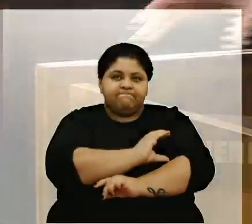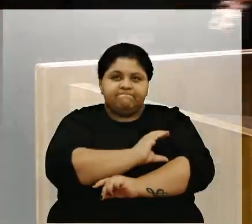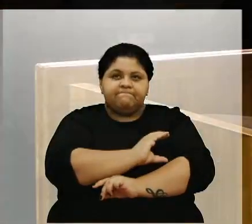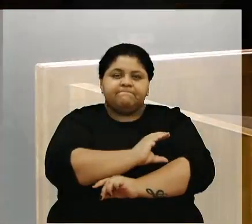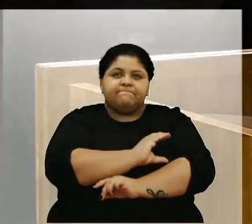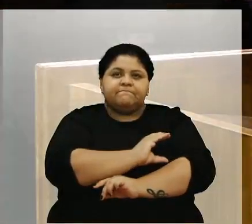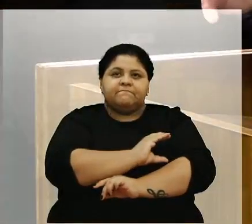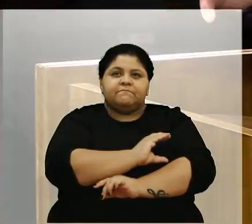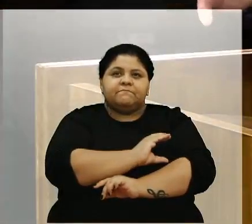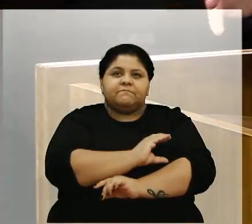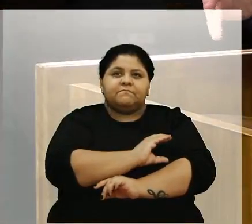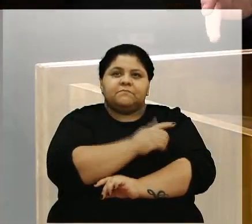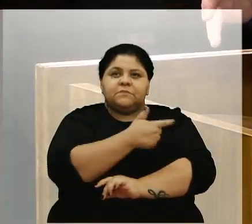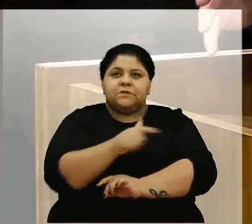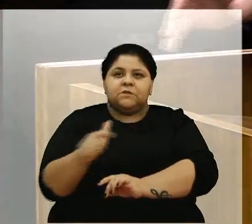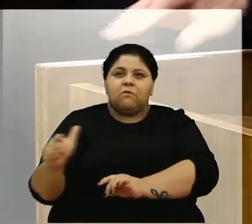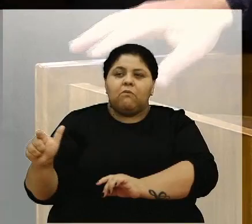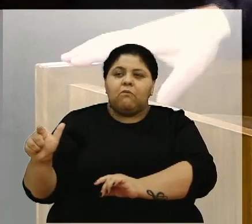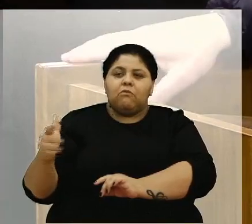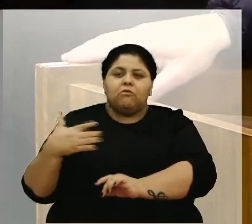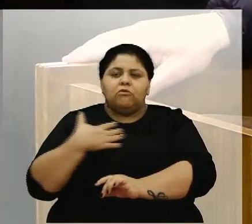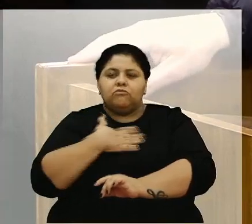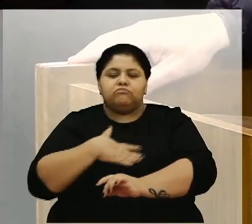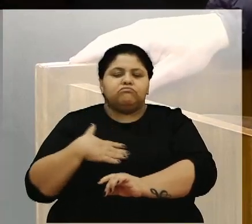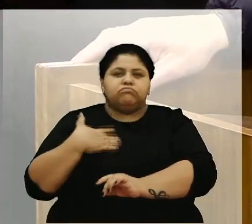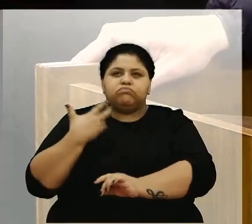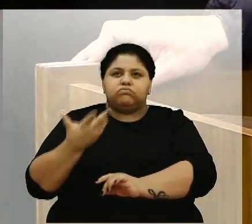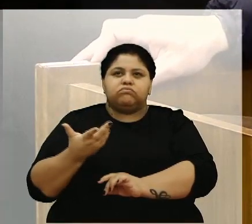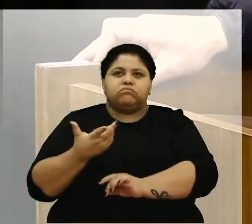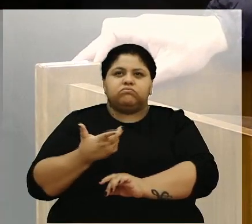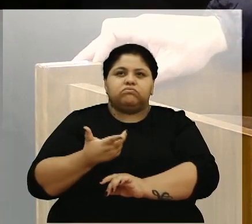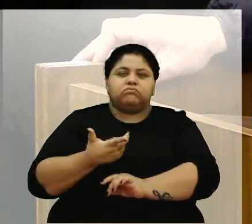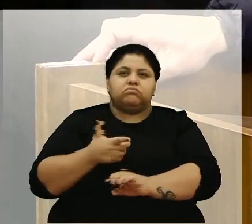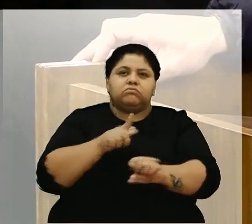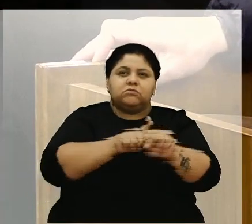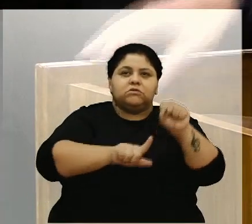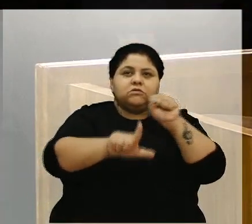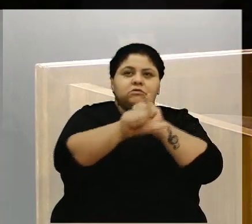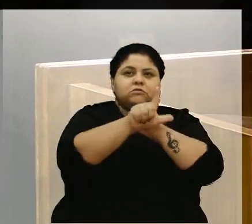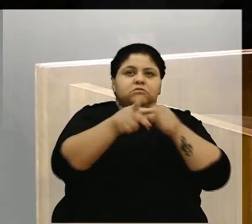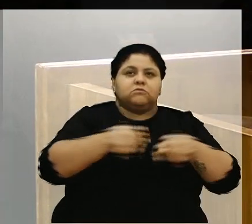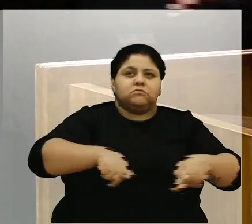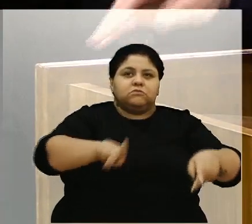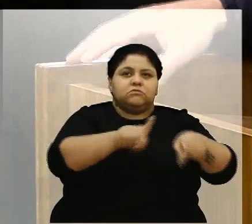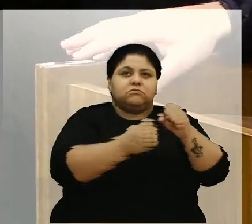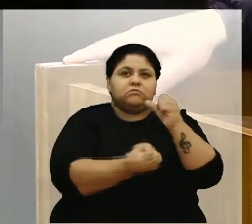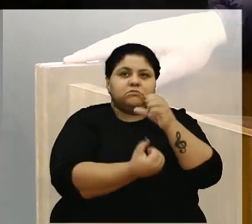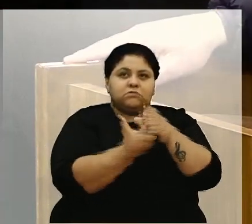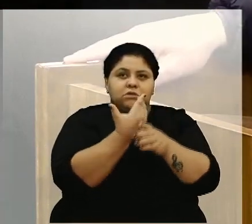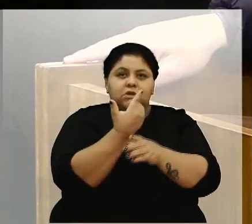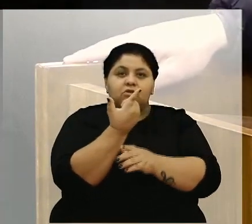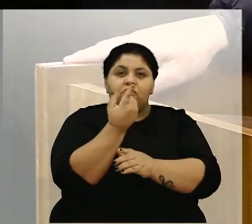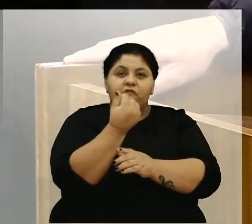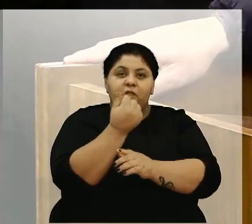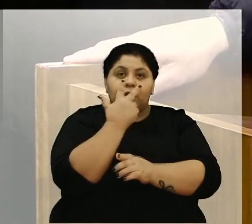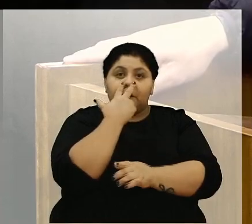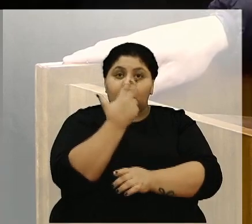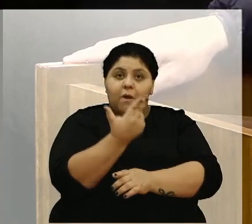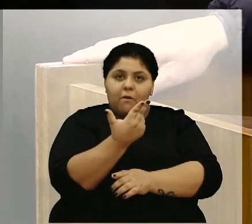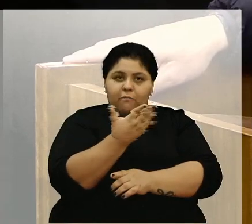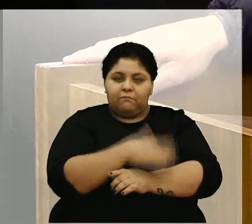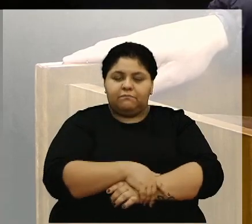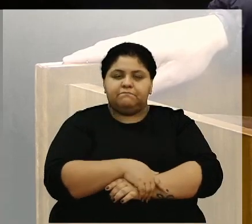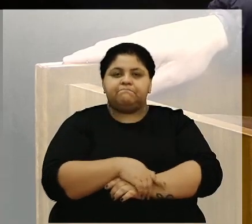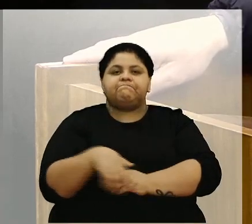que ele dá uma outra visibilidade ao loteamento popular que vai ser criado com o mesmo valor. Então,